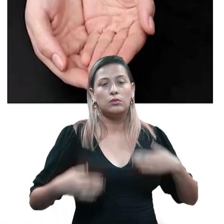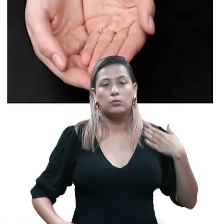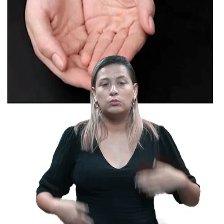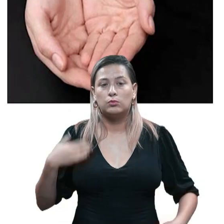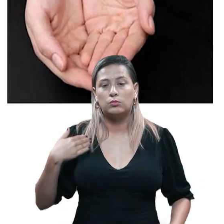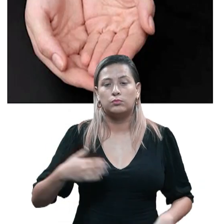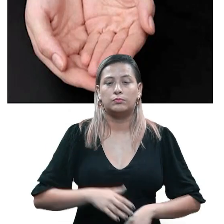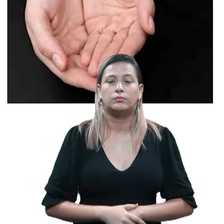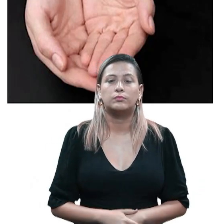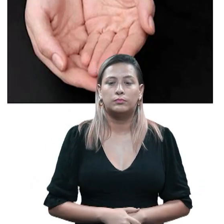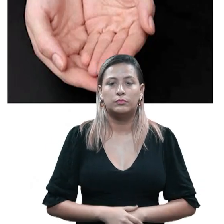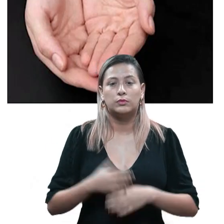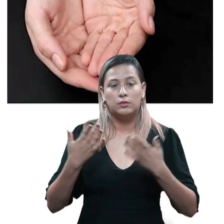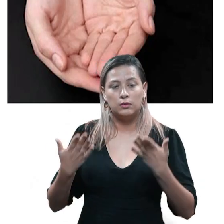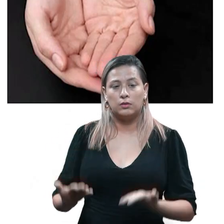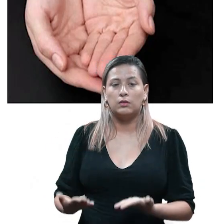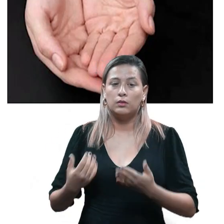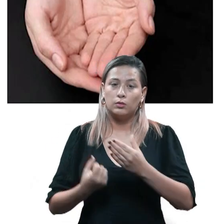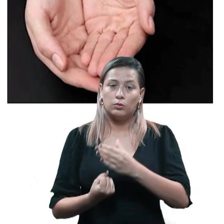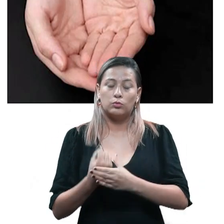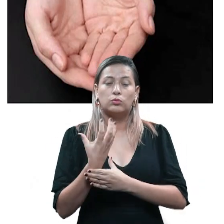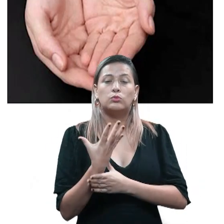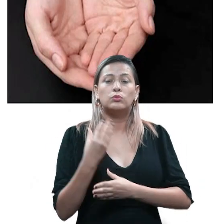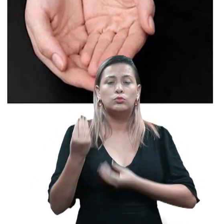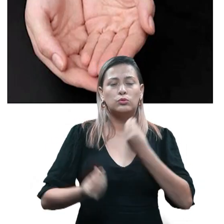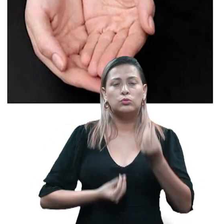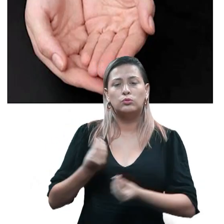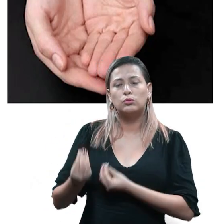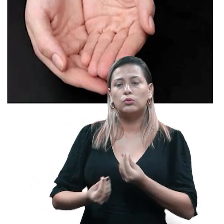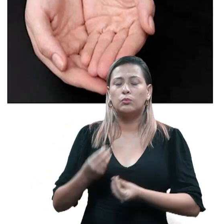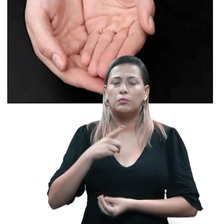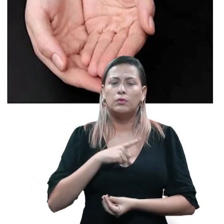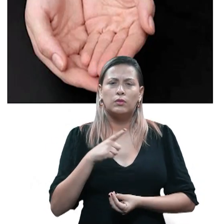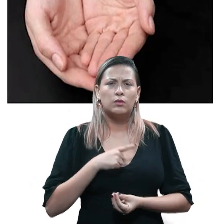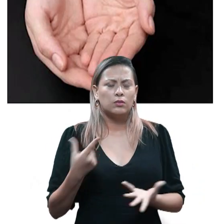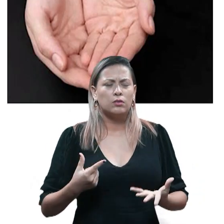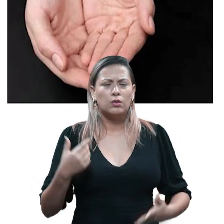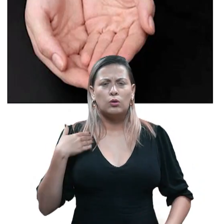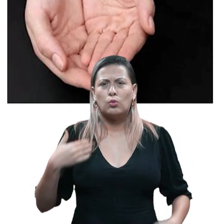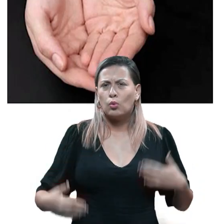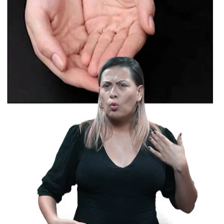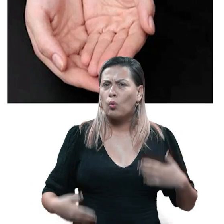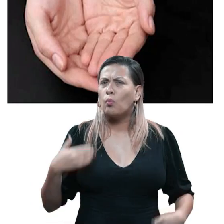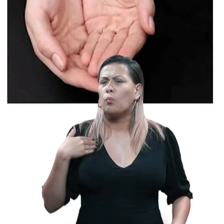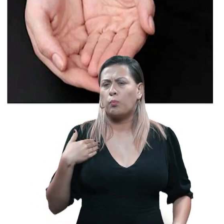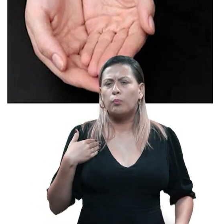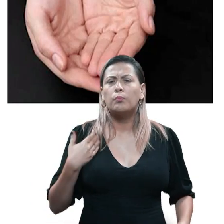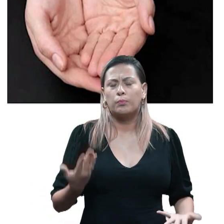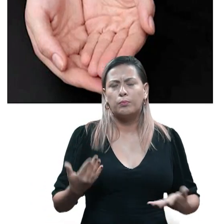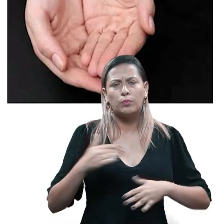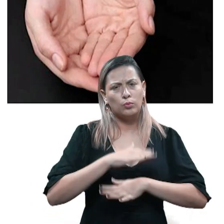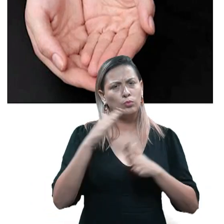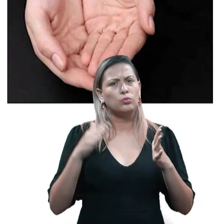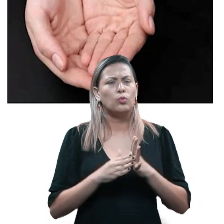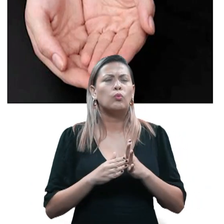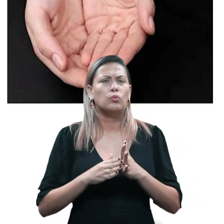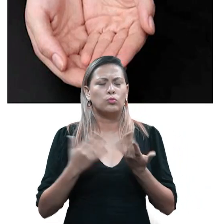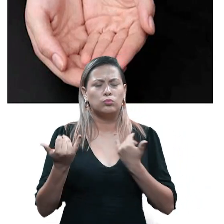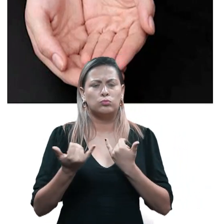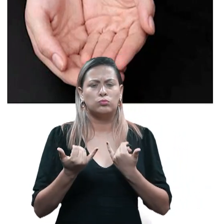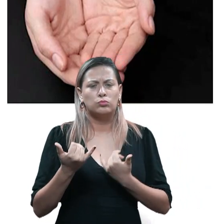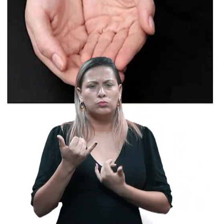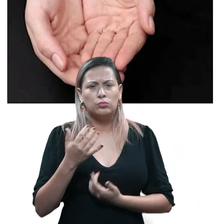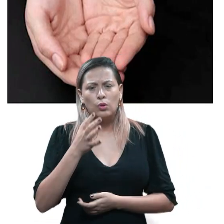Os pelos se originam no folículo pilosebáceo e estão presentes em praticamente toda a superfície do corpo. Apenas